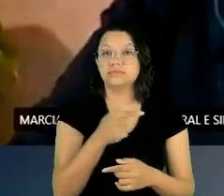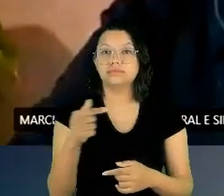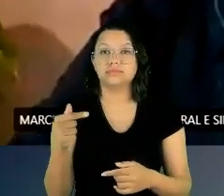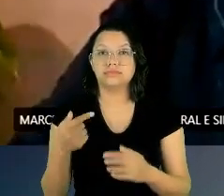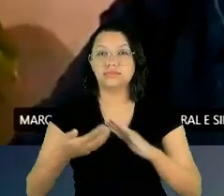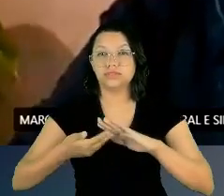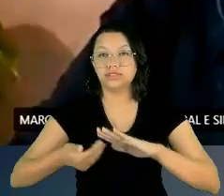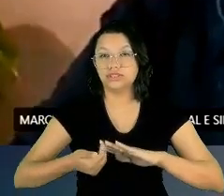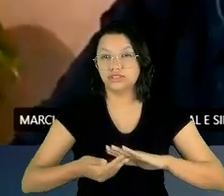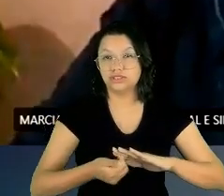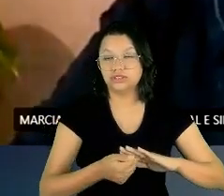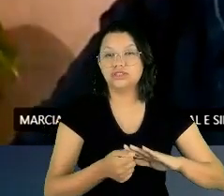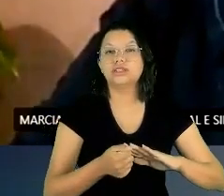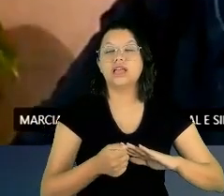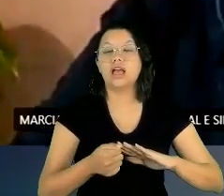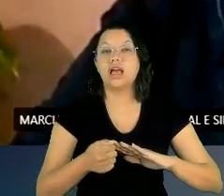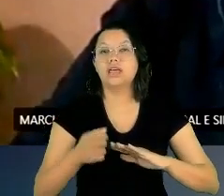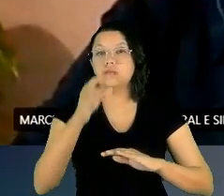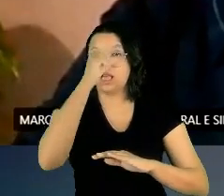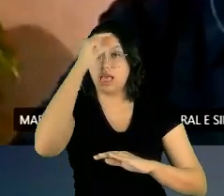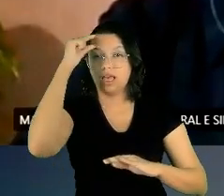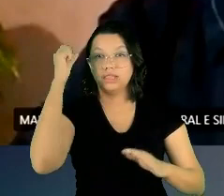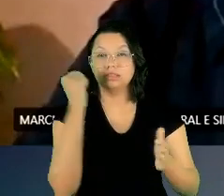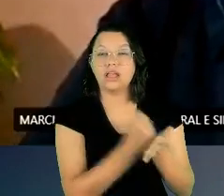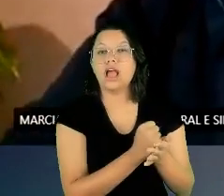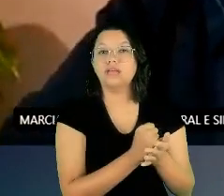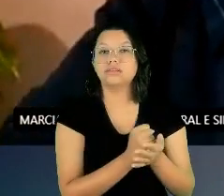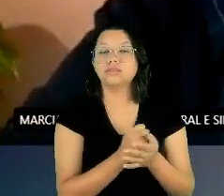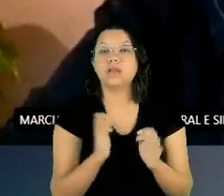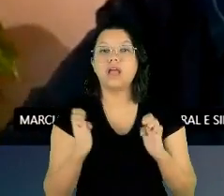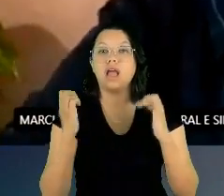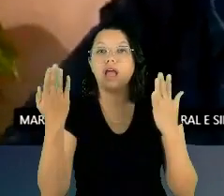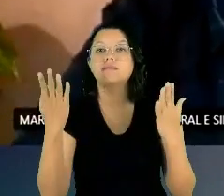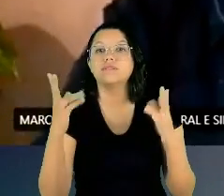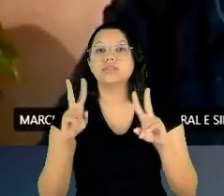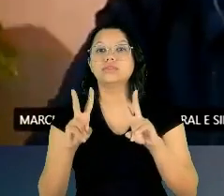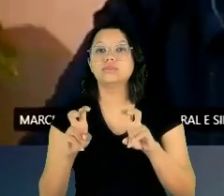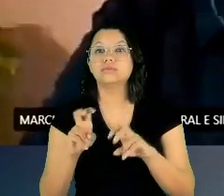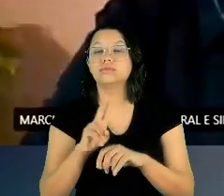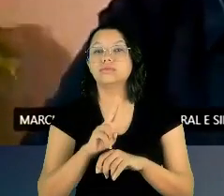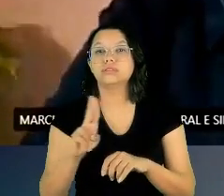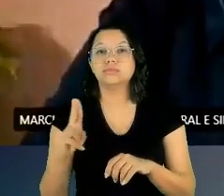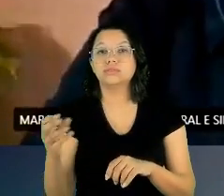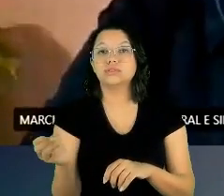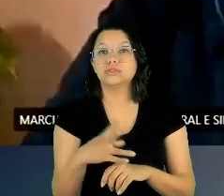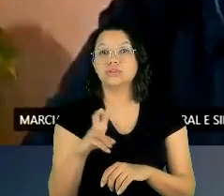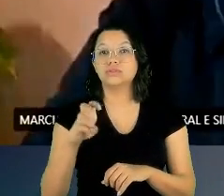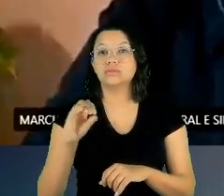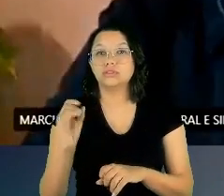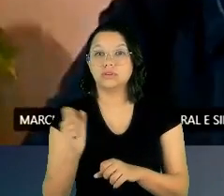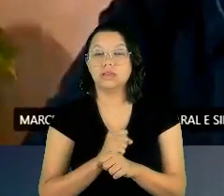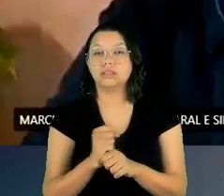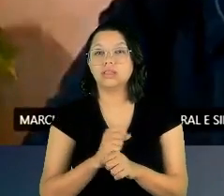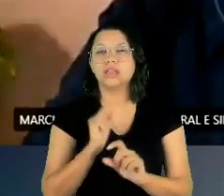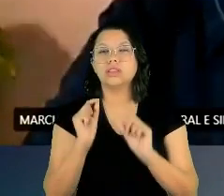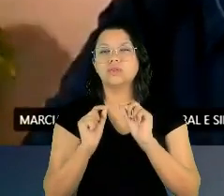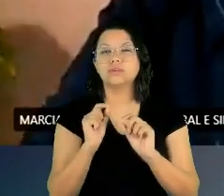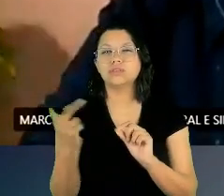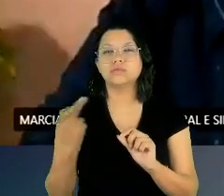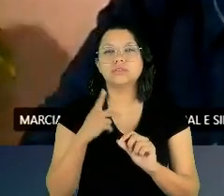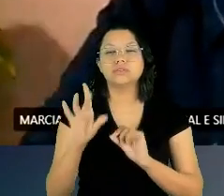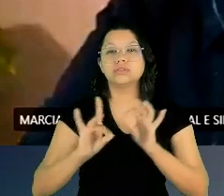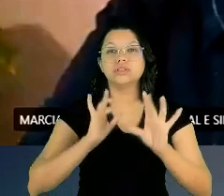do nossa semana Desnudando Estereótipos. O evento de amanhã, o tema será os novos 50